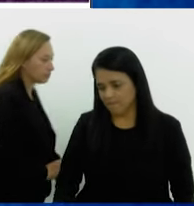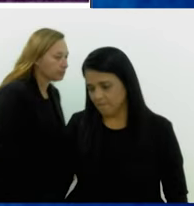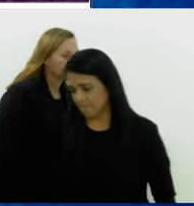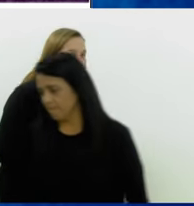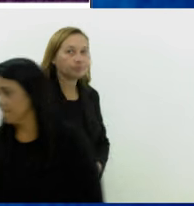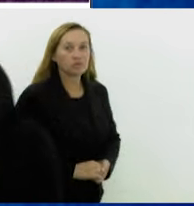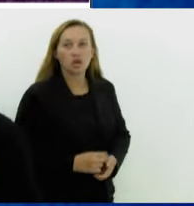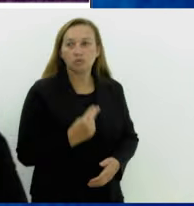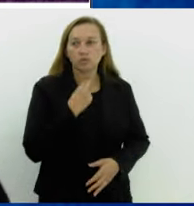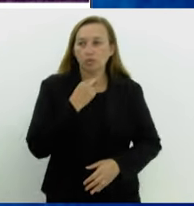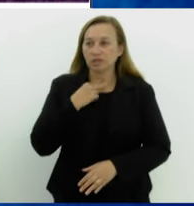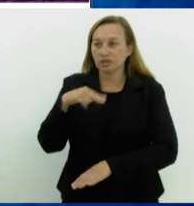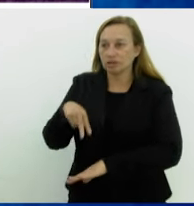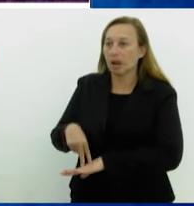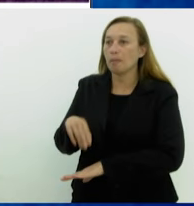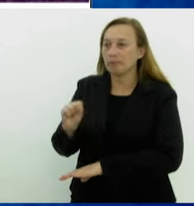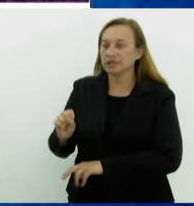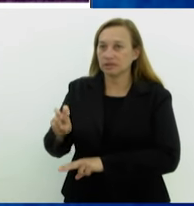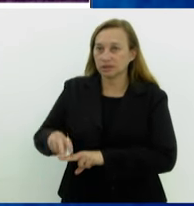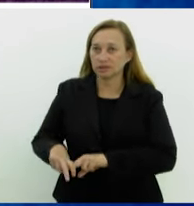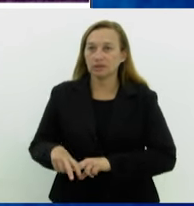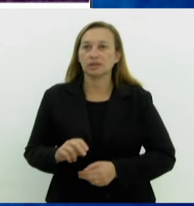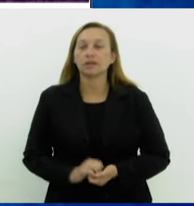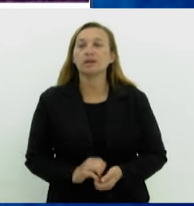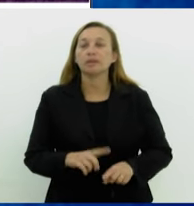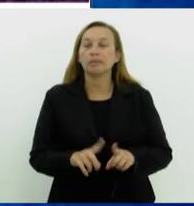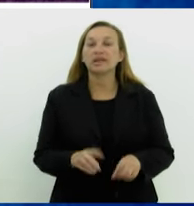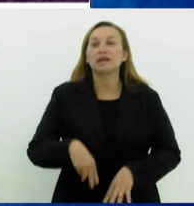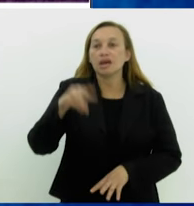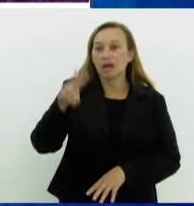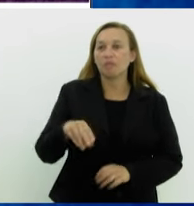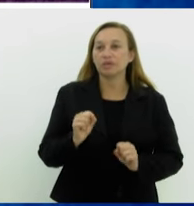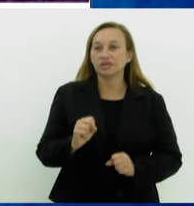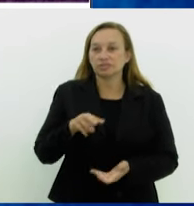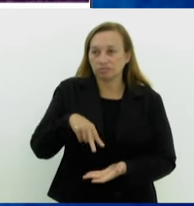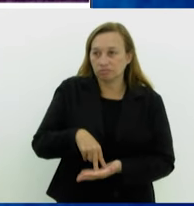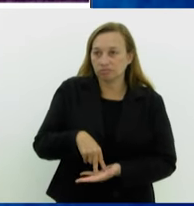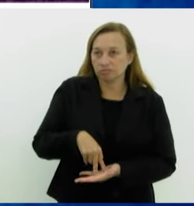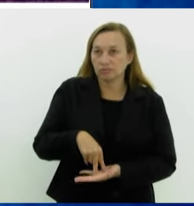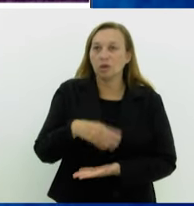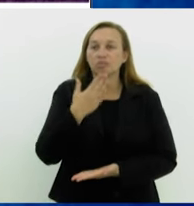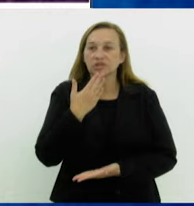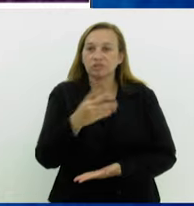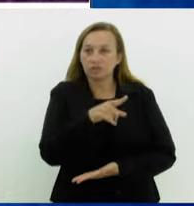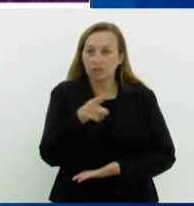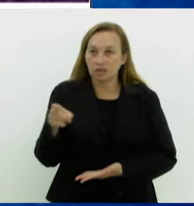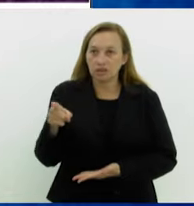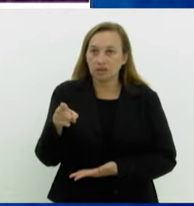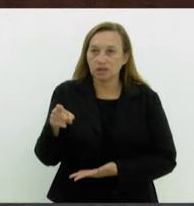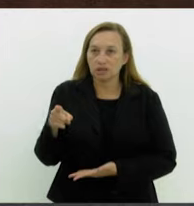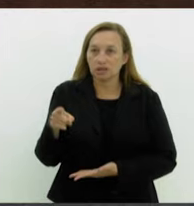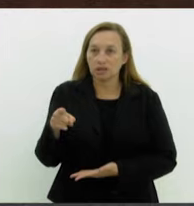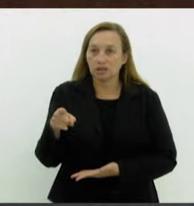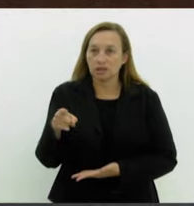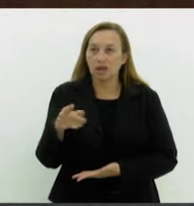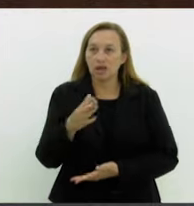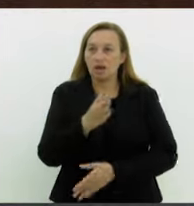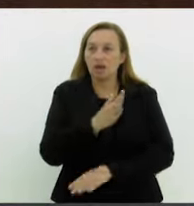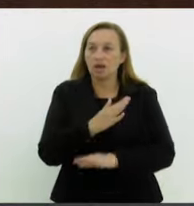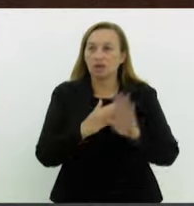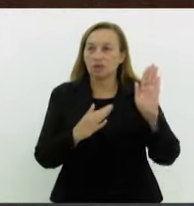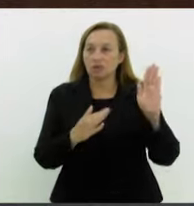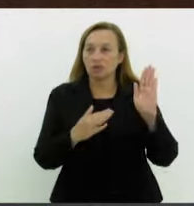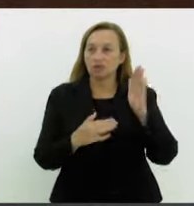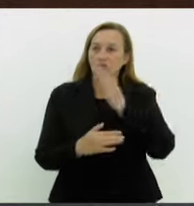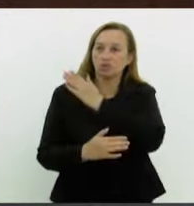não puder levantar pode ficar sentada mas quem puder levantar eu vou pedir para que vocês coloquem a mão esquerda no ombro